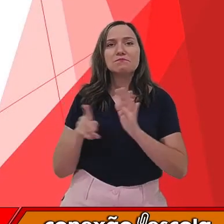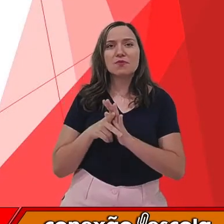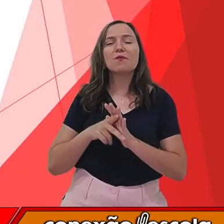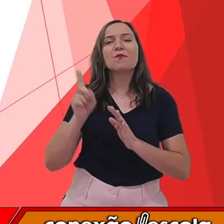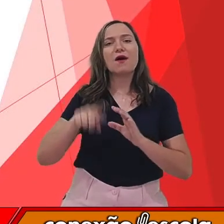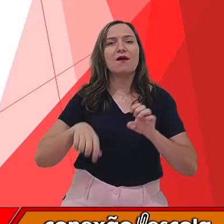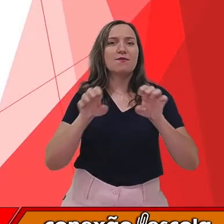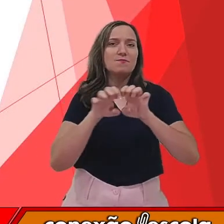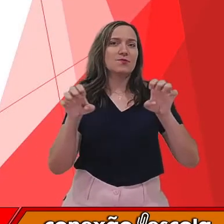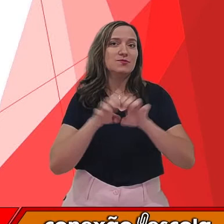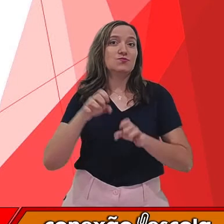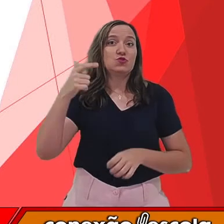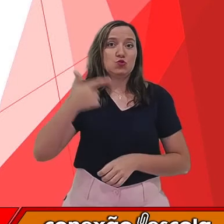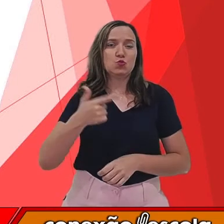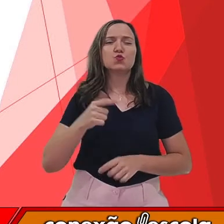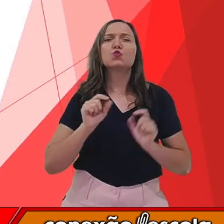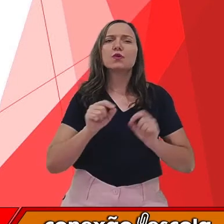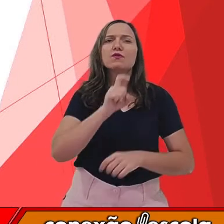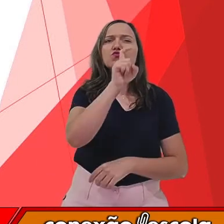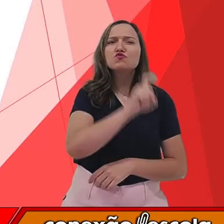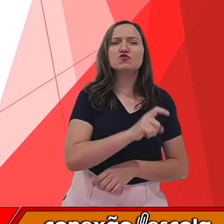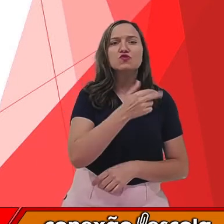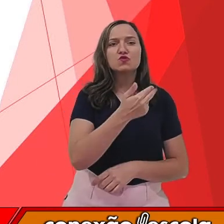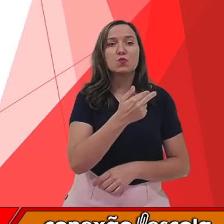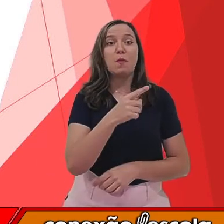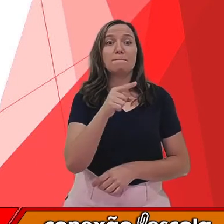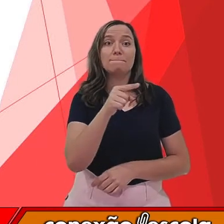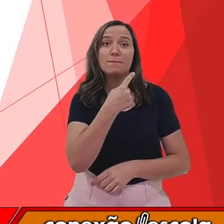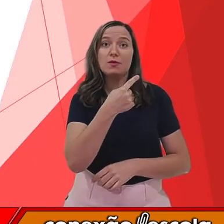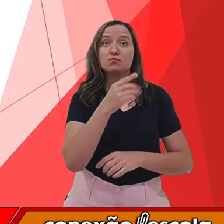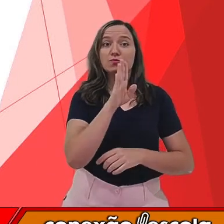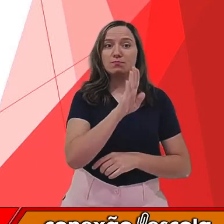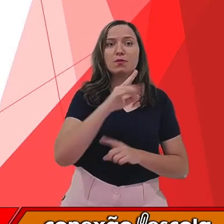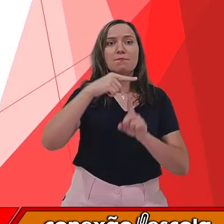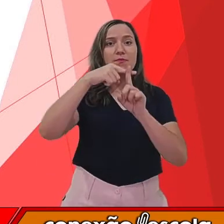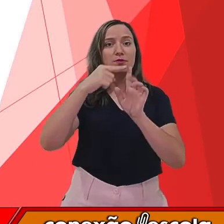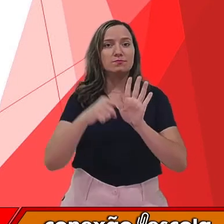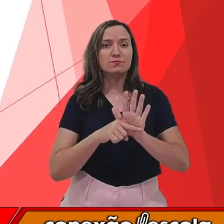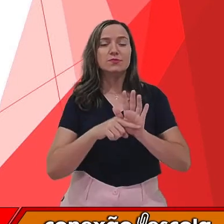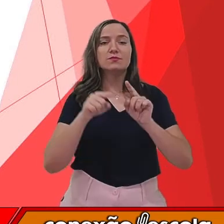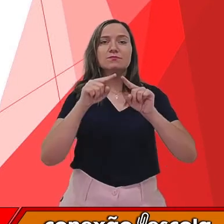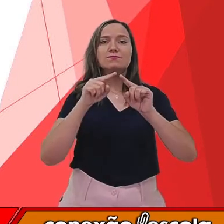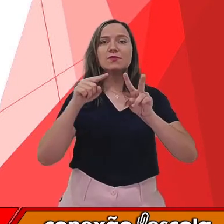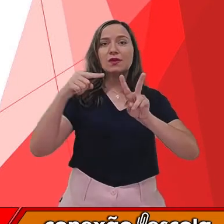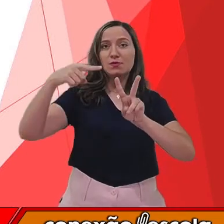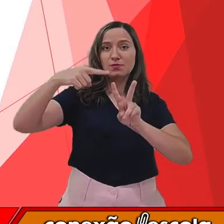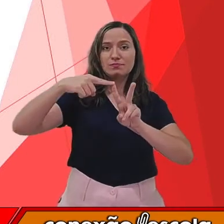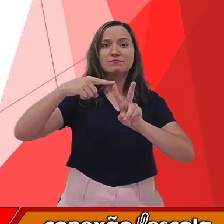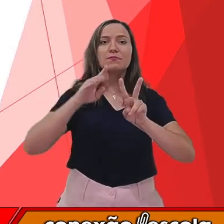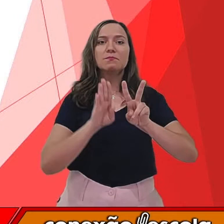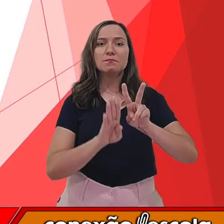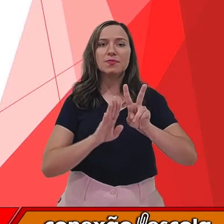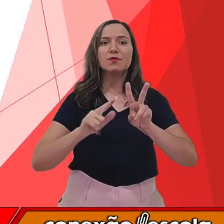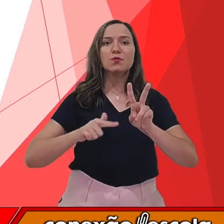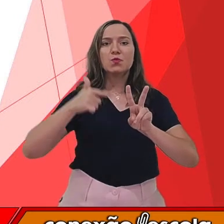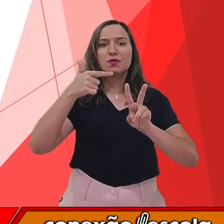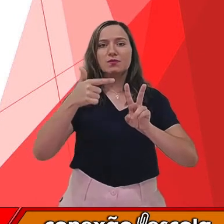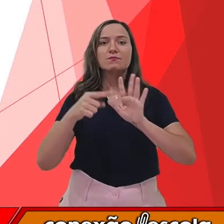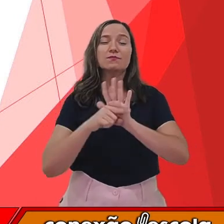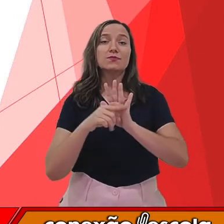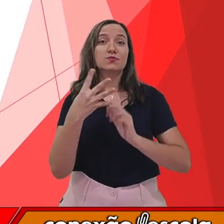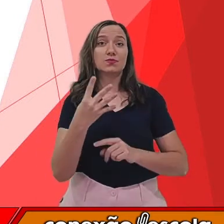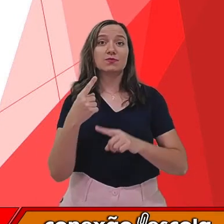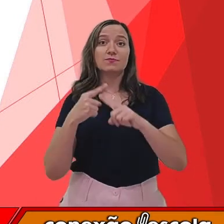do segundo grau ela fala que x = - b mais ou menos a raiz quadrada de b ao quadrado